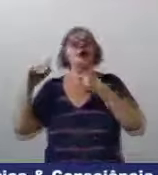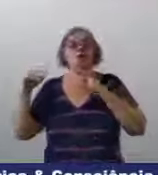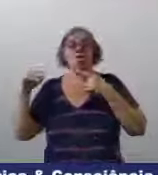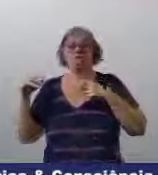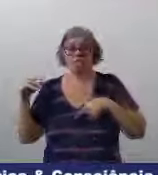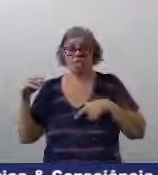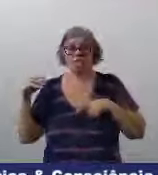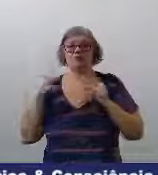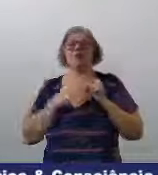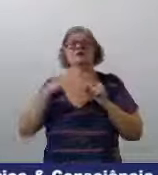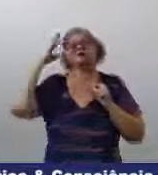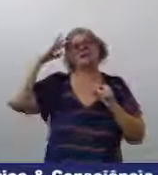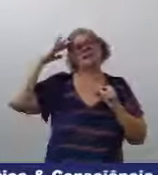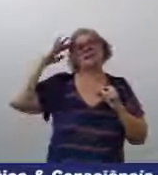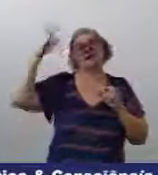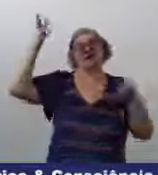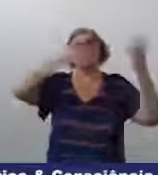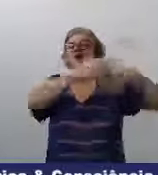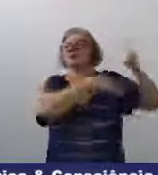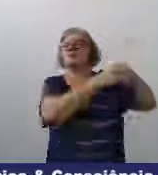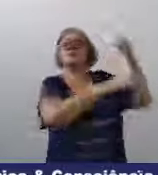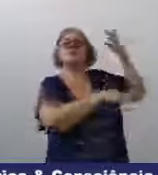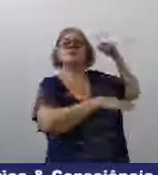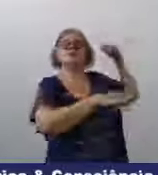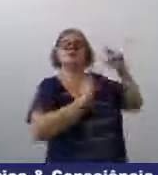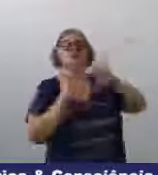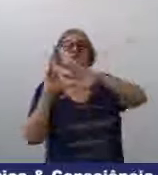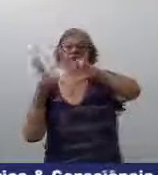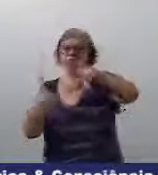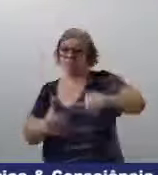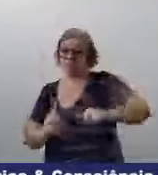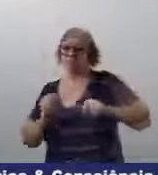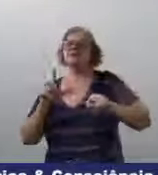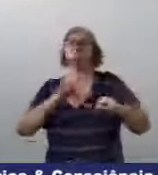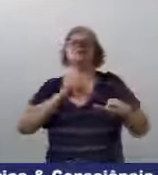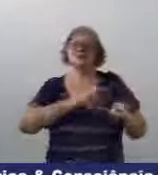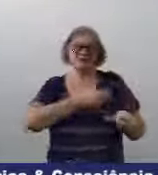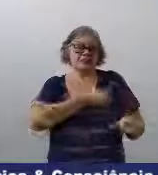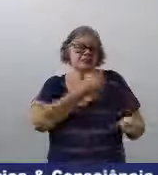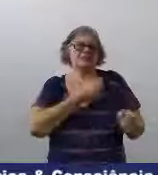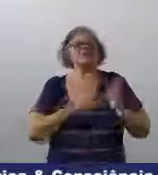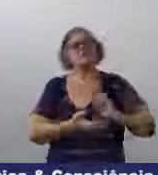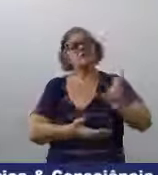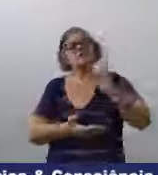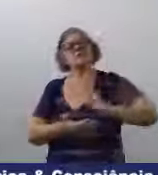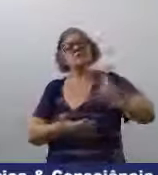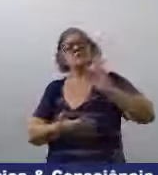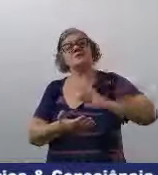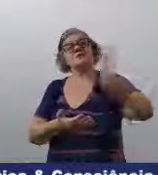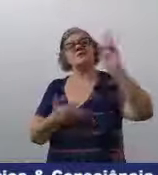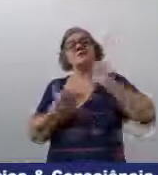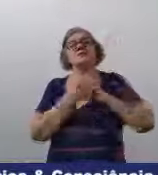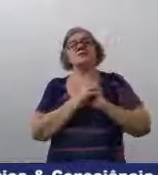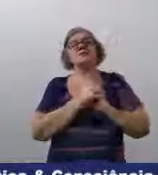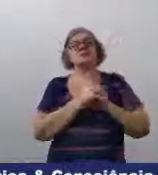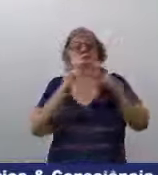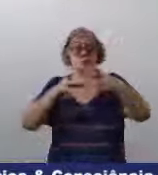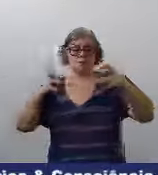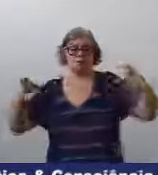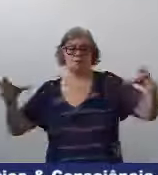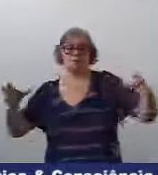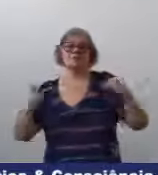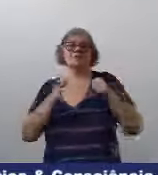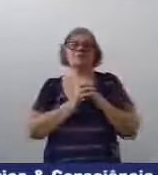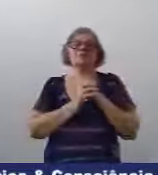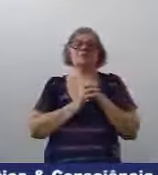teoria de Einstein. Se pensava na época que o universo teria existido sempre. Se o universo sempre existiu e